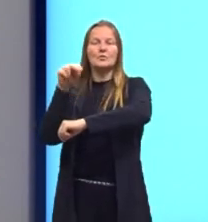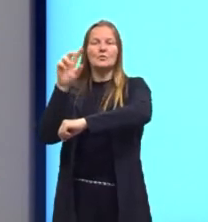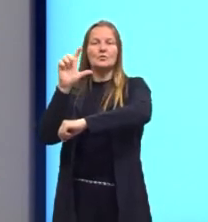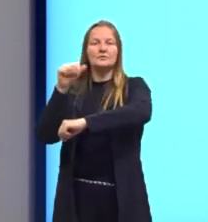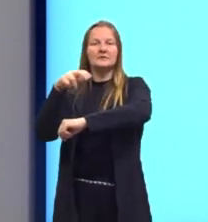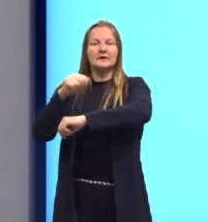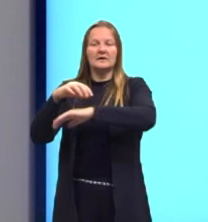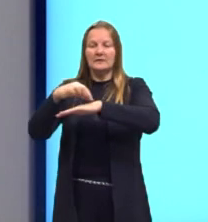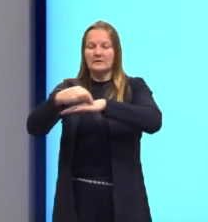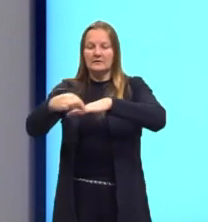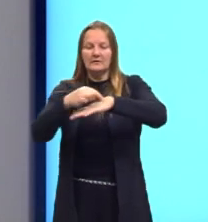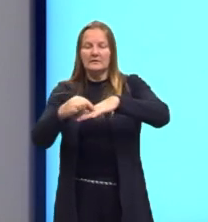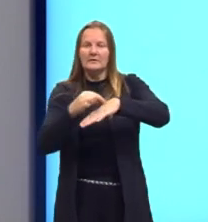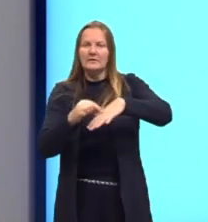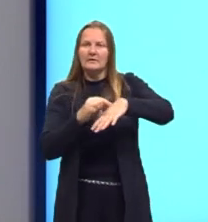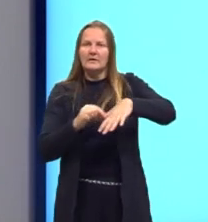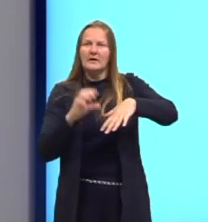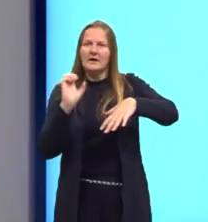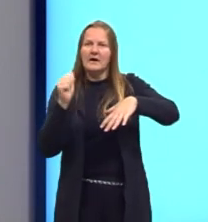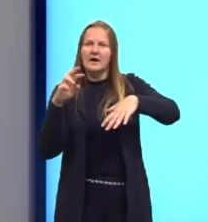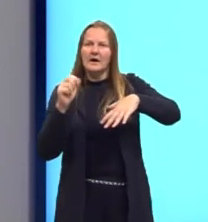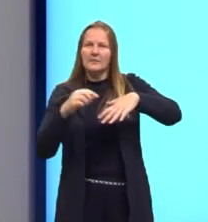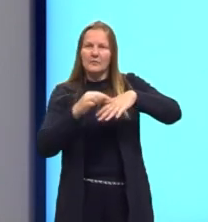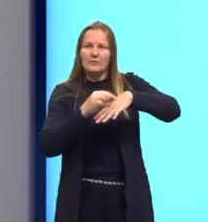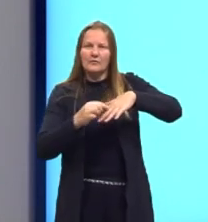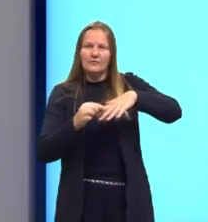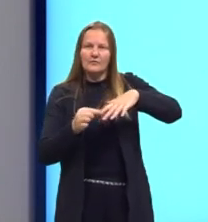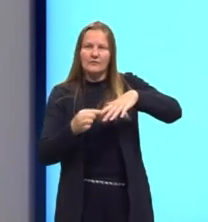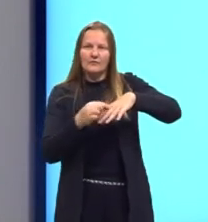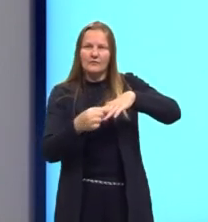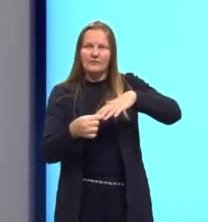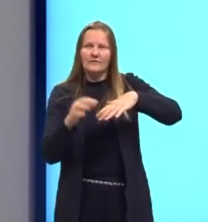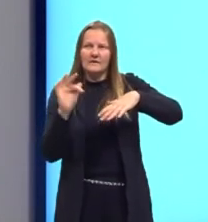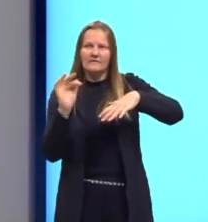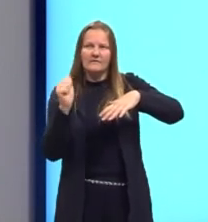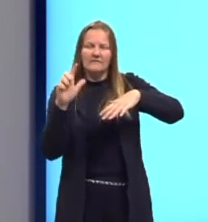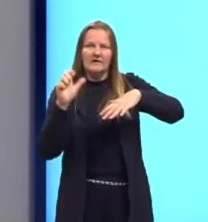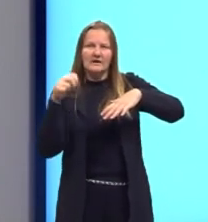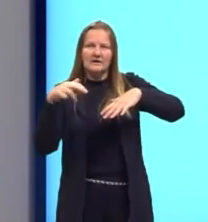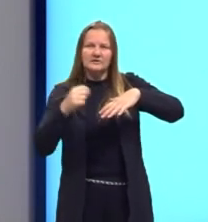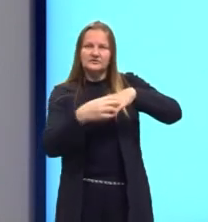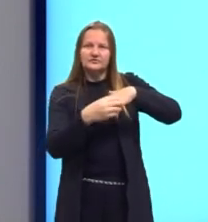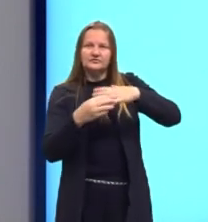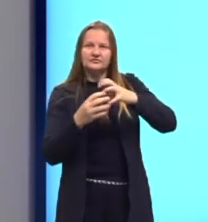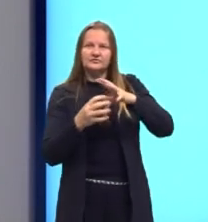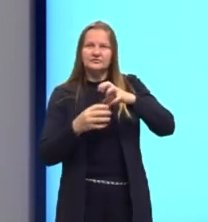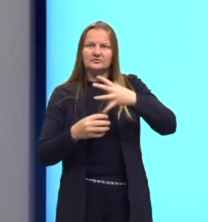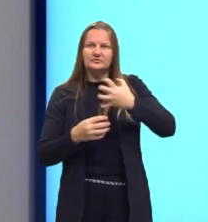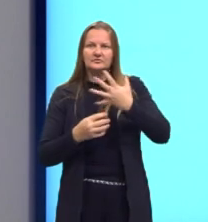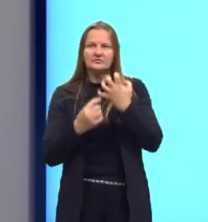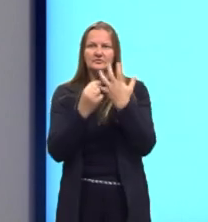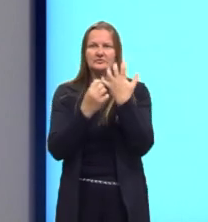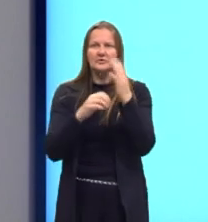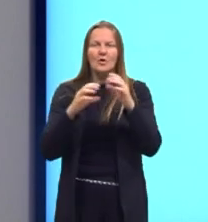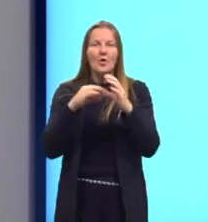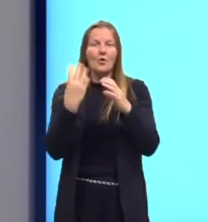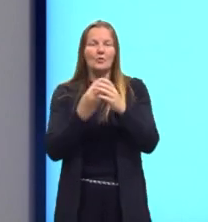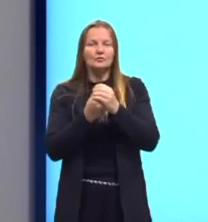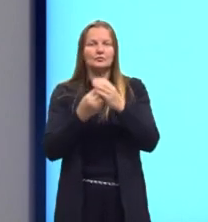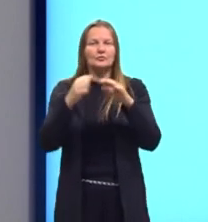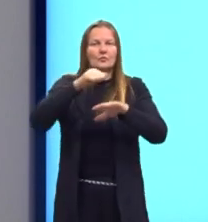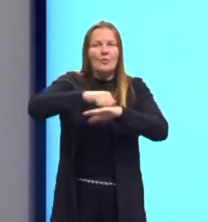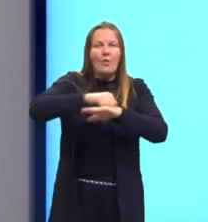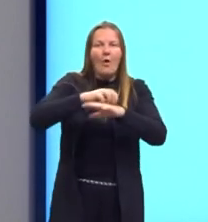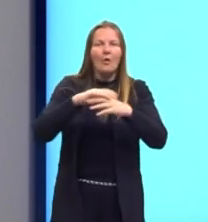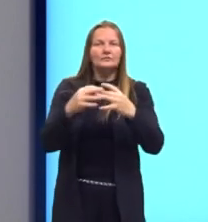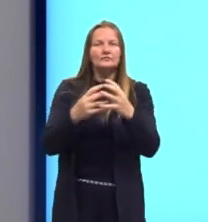os carpos e metacarpos e as falanges bom então esses esse conjunto de ossos Eles foram